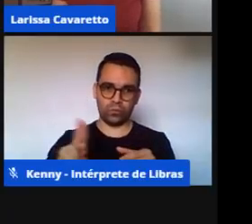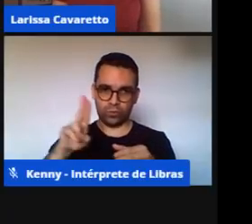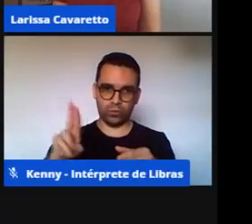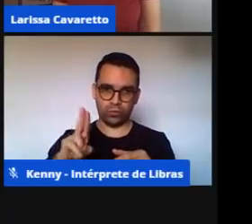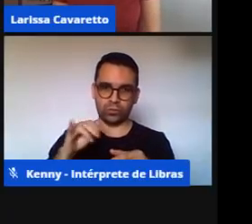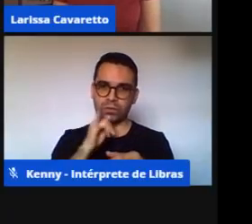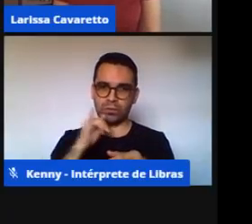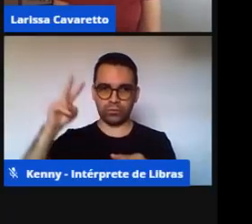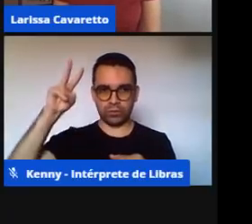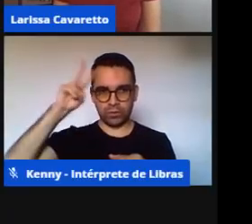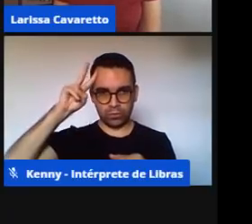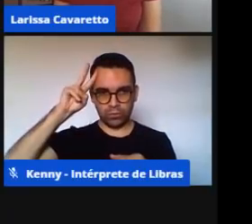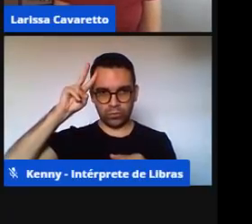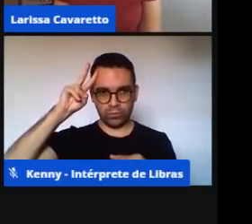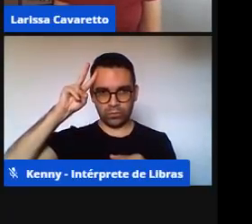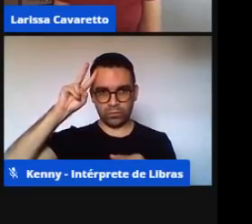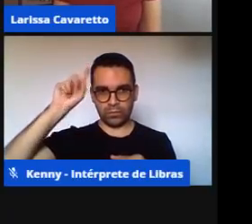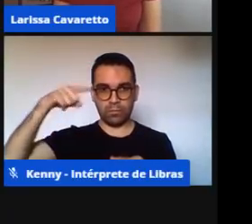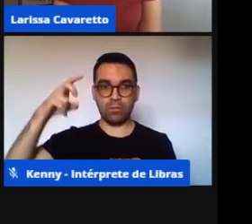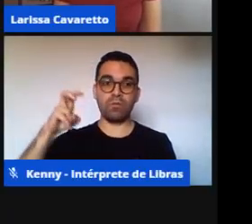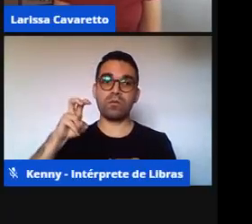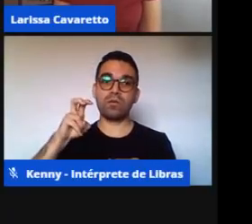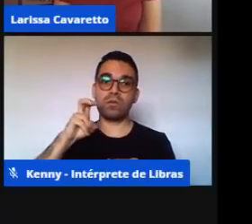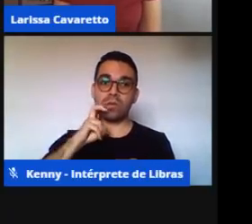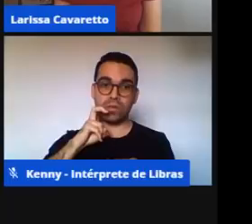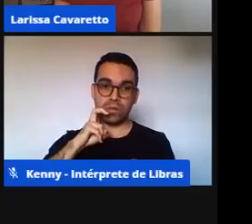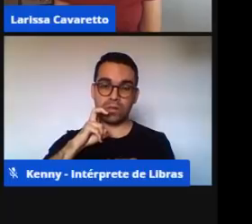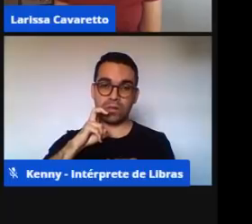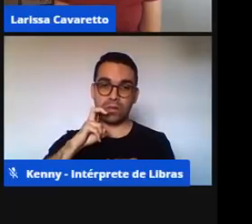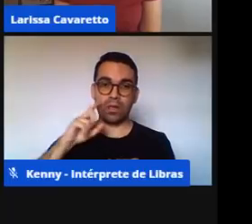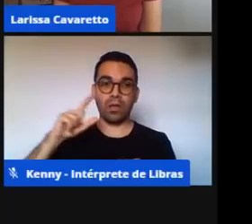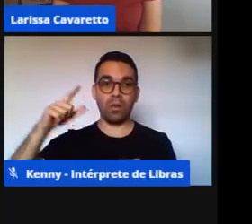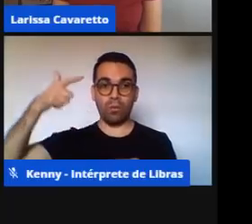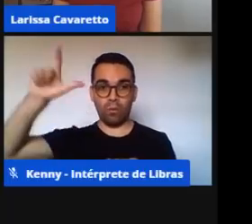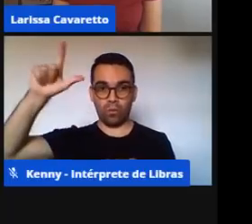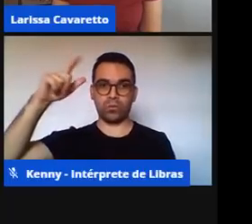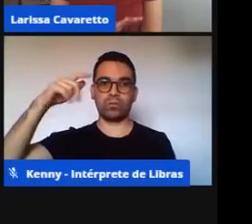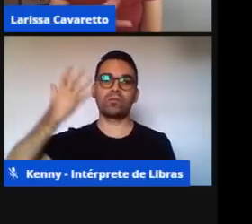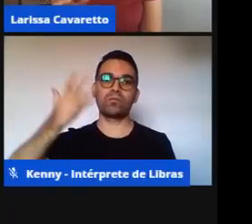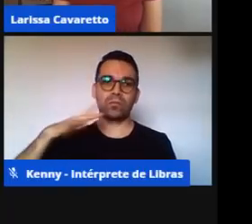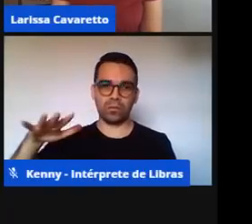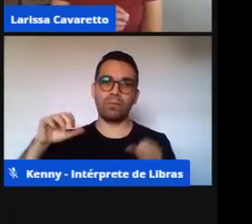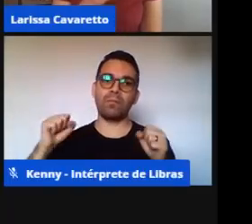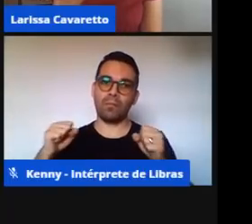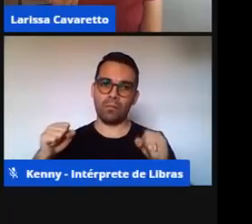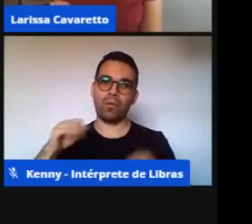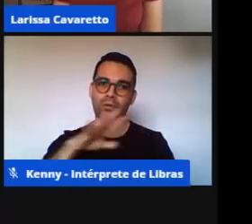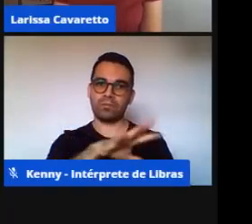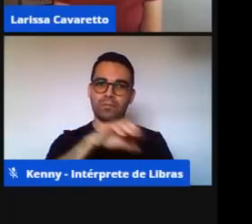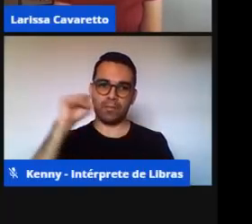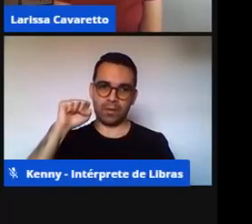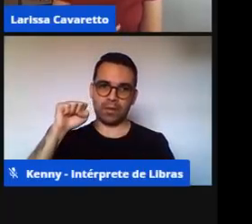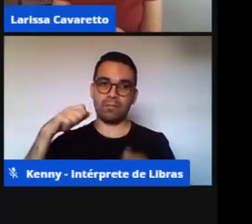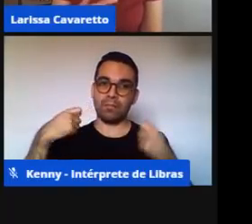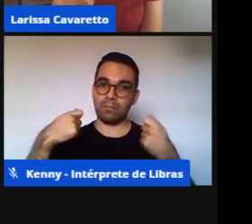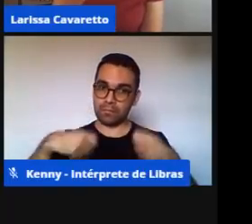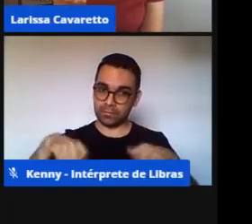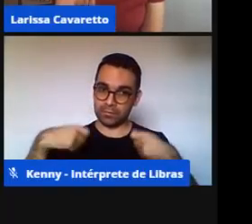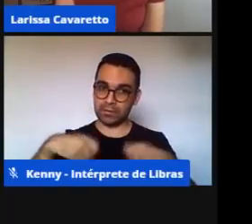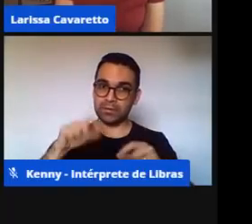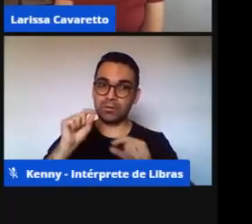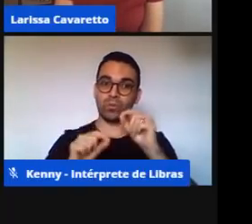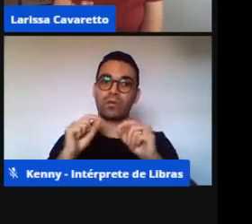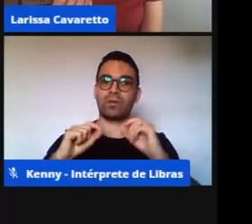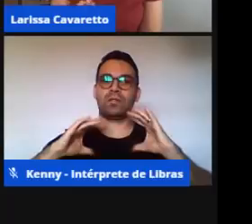Na quinta, ele já pode ser pegado de novo, tá? Por outra criança, não tem problema. Só que aí vai ter que ter a sua organização. Talvez seja um